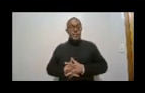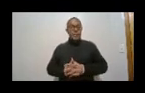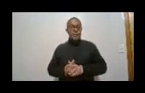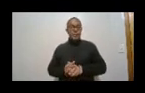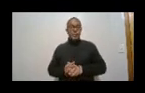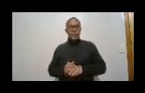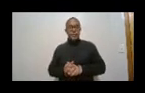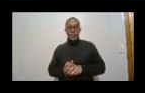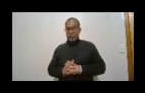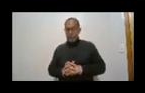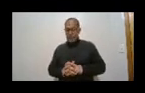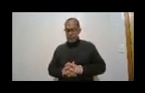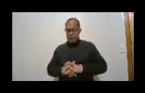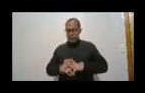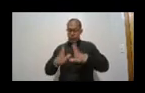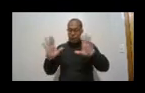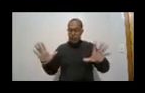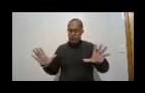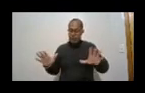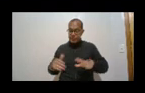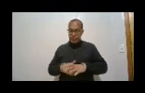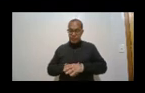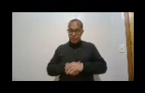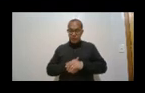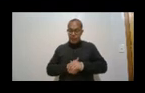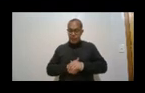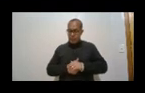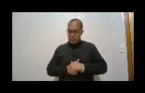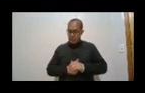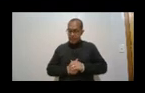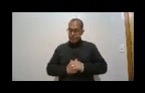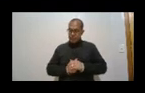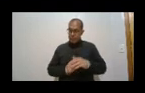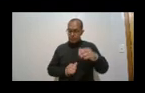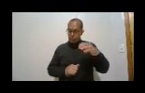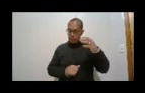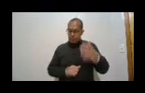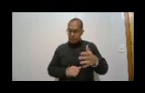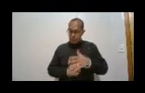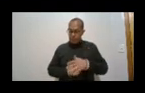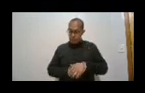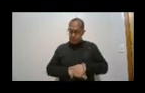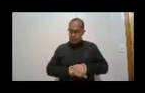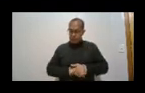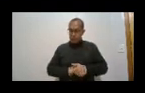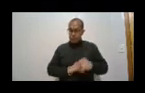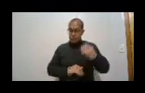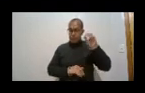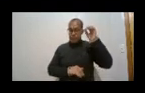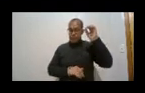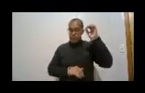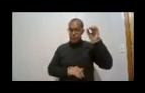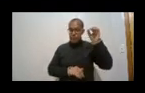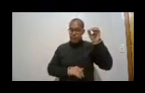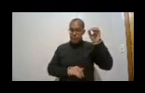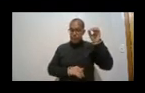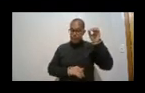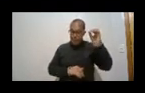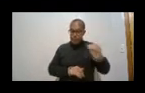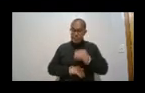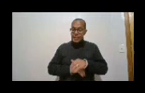mas vai chegar às vezes aonde você não está desejando. Vou pegar um exemplo aqui do salbutamol, tá? Que é um produto que faz broncodilatação. Ele atua em